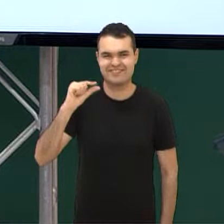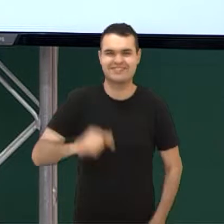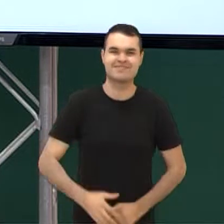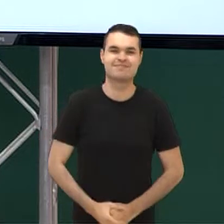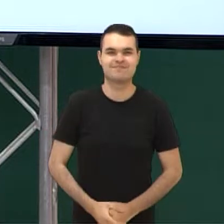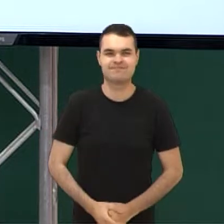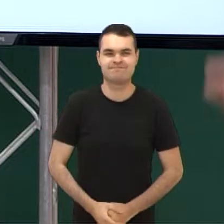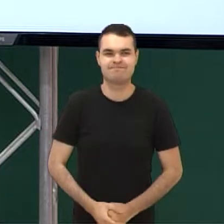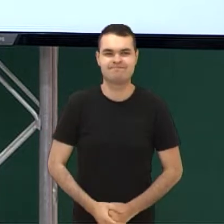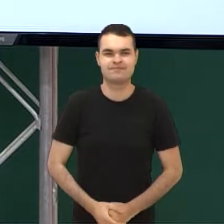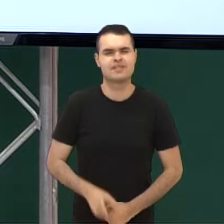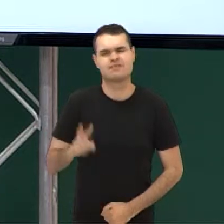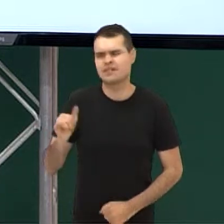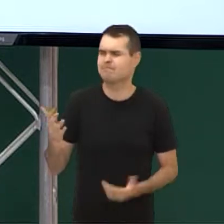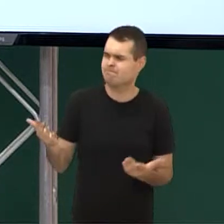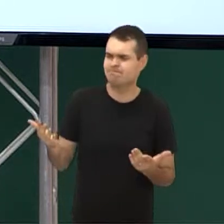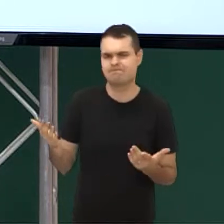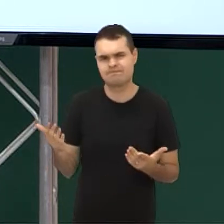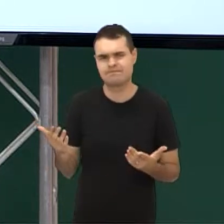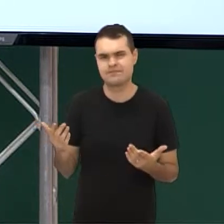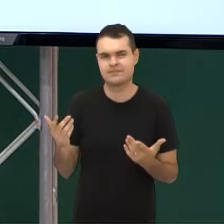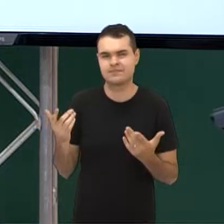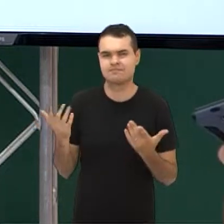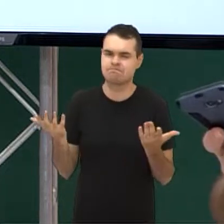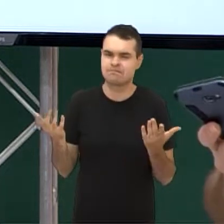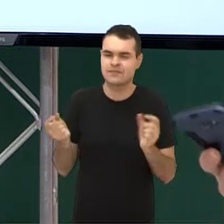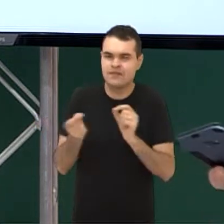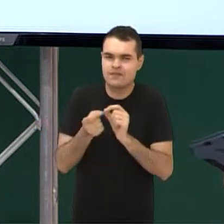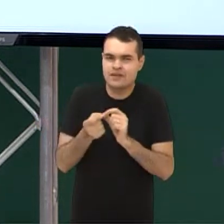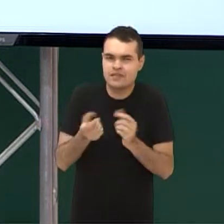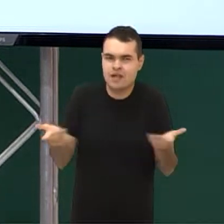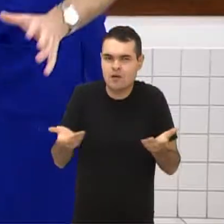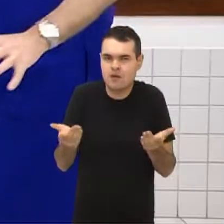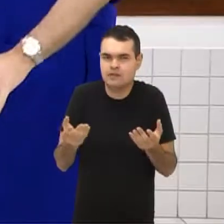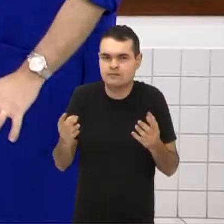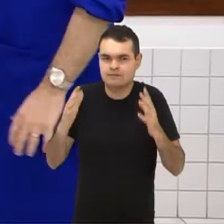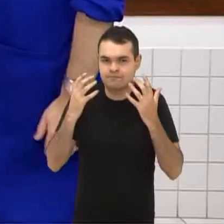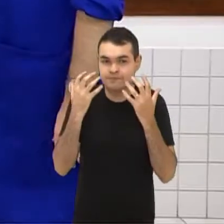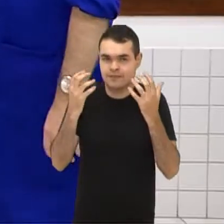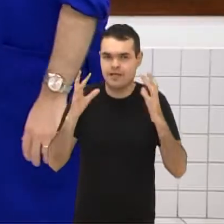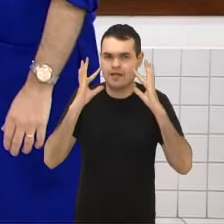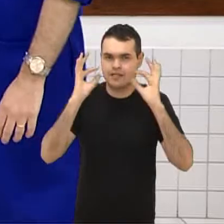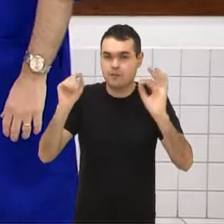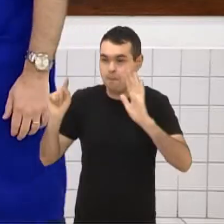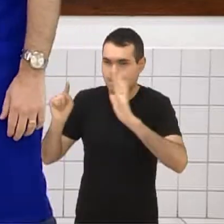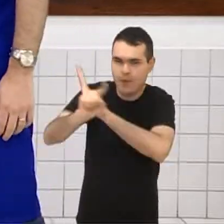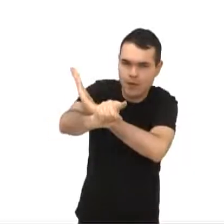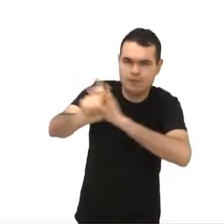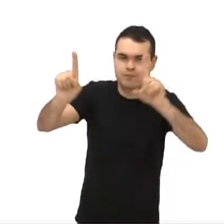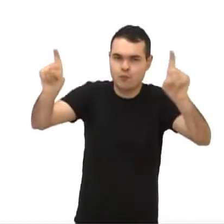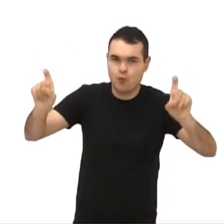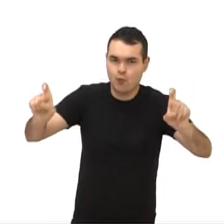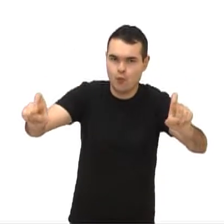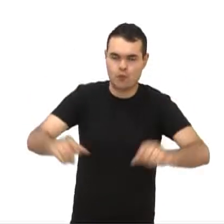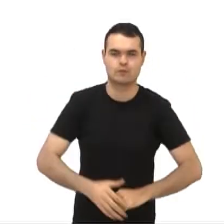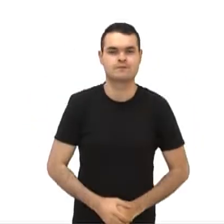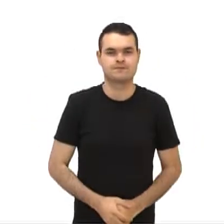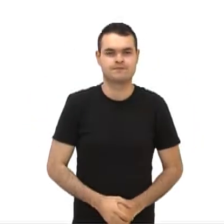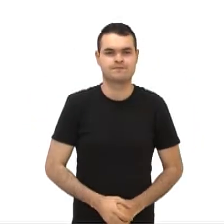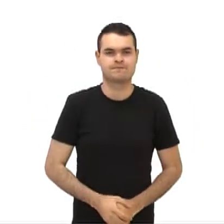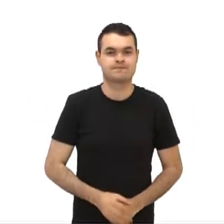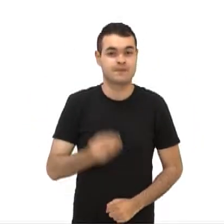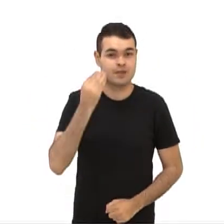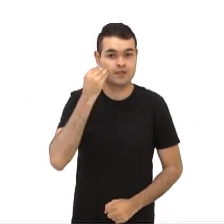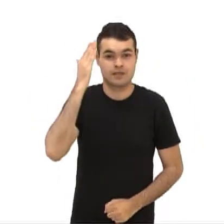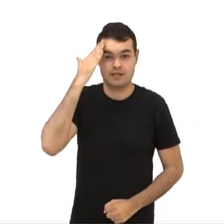vamos fazer uma questão aqui. Vamos ver se a galera está prestando atenção aí. Vamos lá. Vamos ver se vocês conseguiram entender